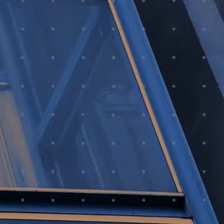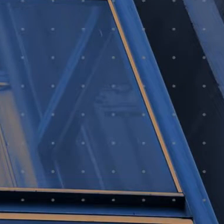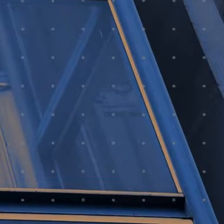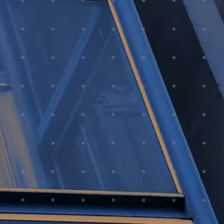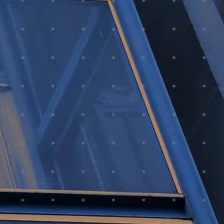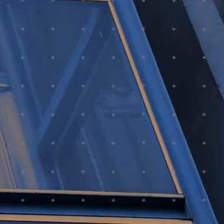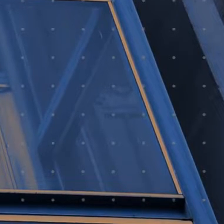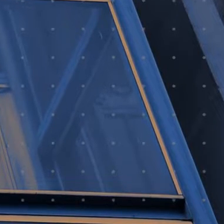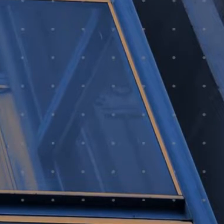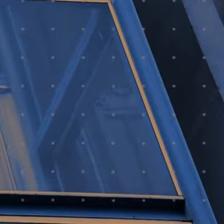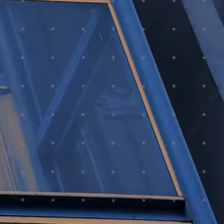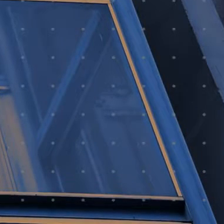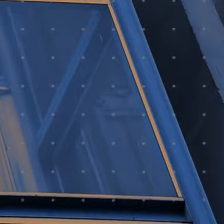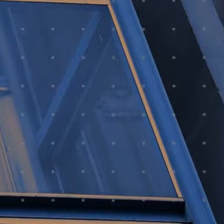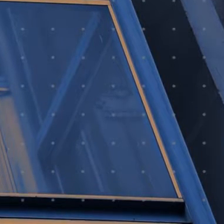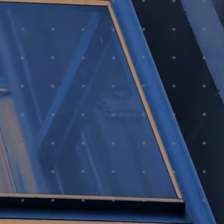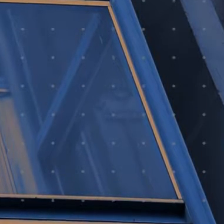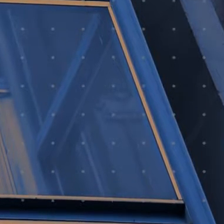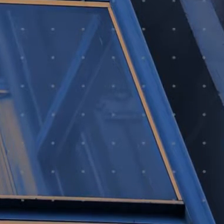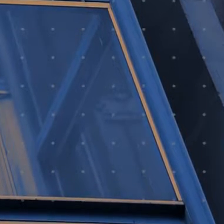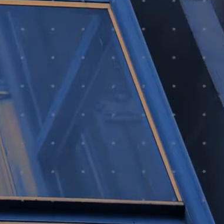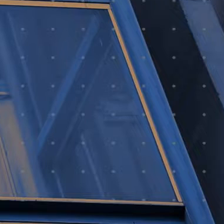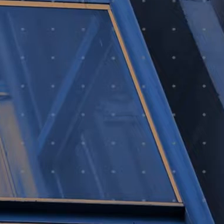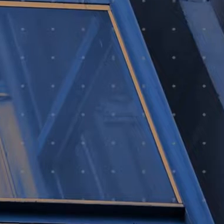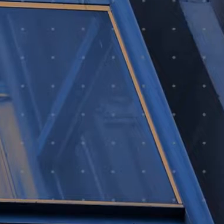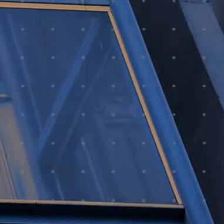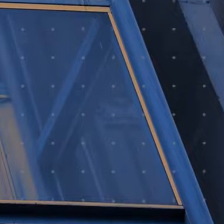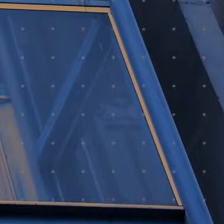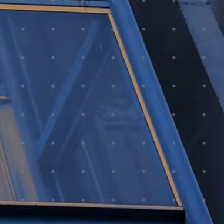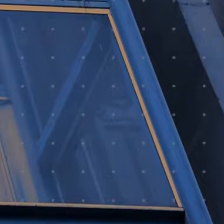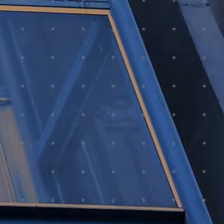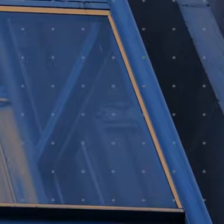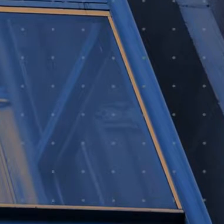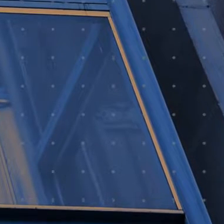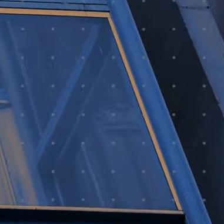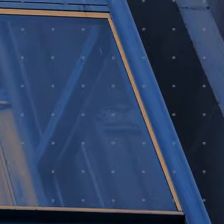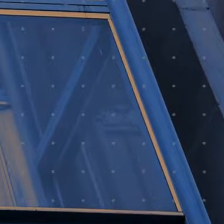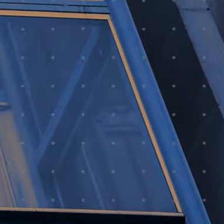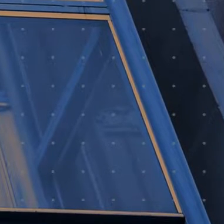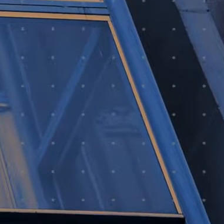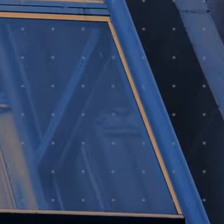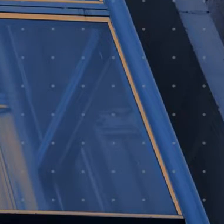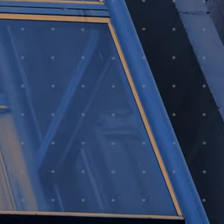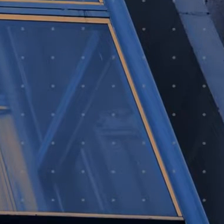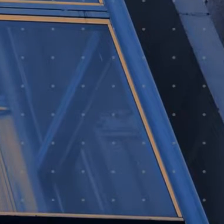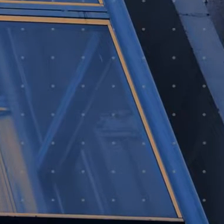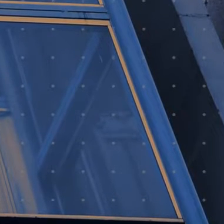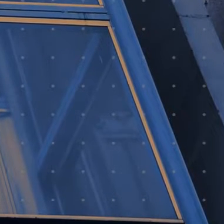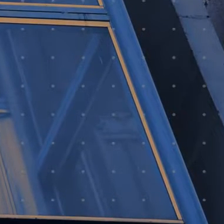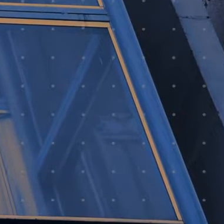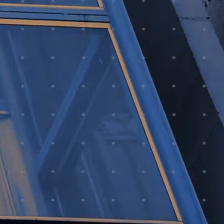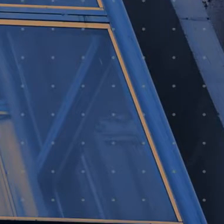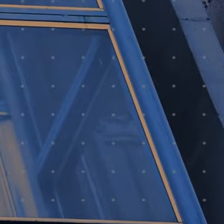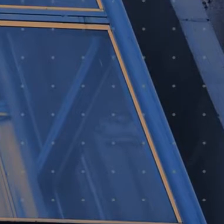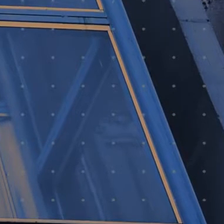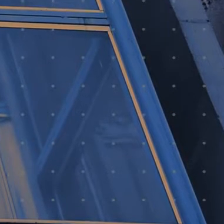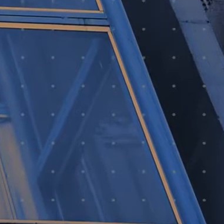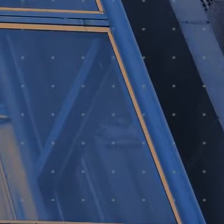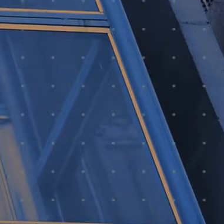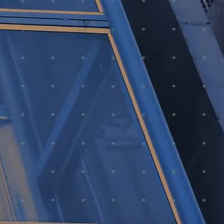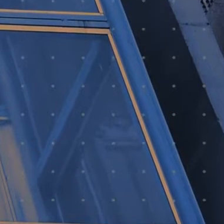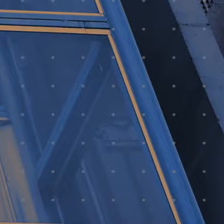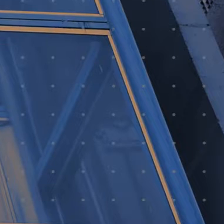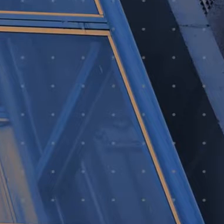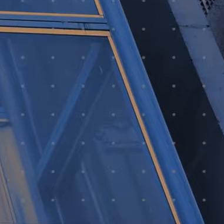O PAT, Posto de Atendimento ao Trabalhador de São José dos Campos, tem oportunidades de emprego para açougueiro